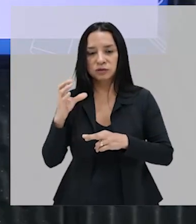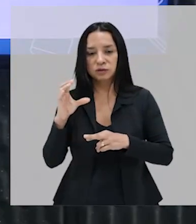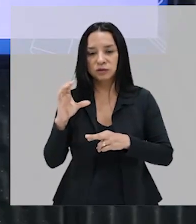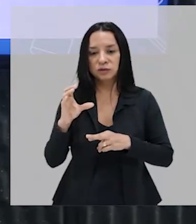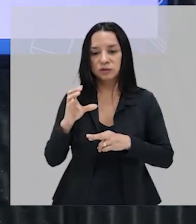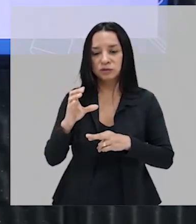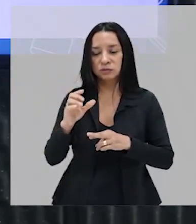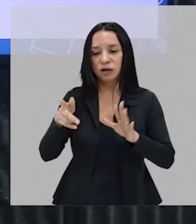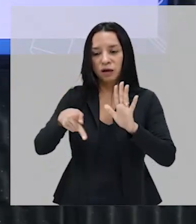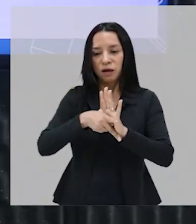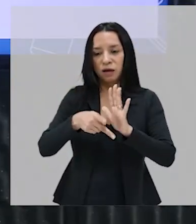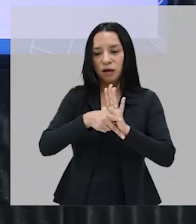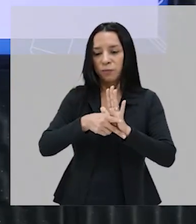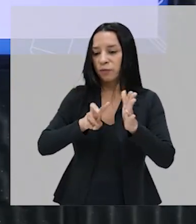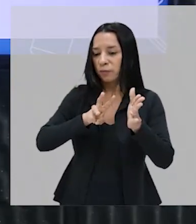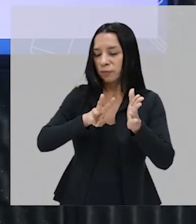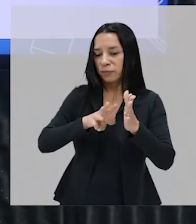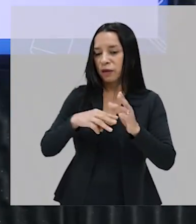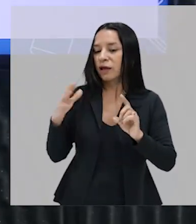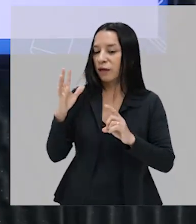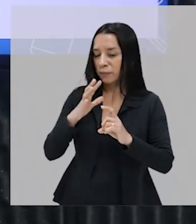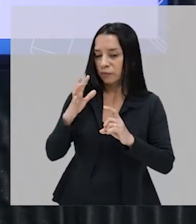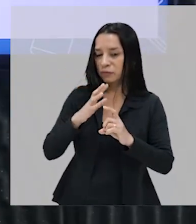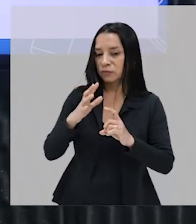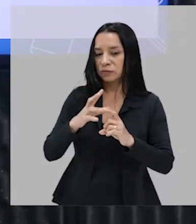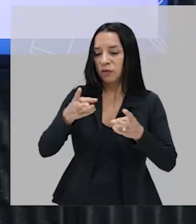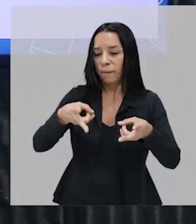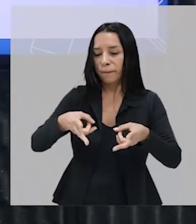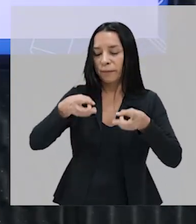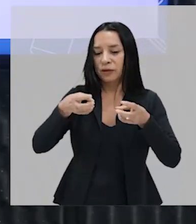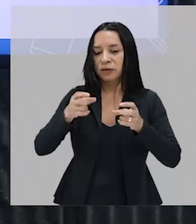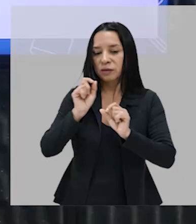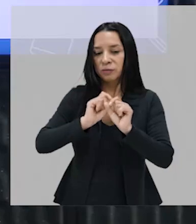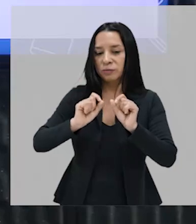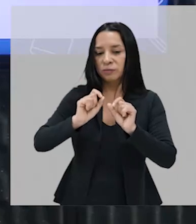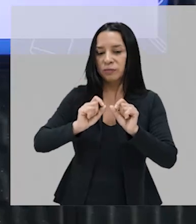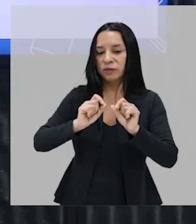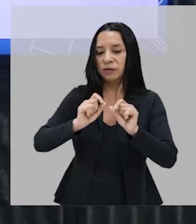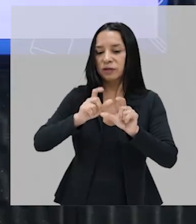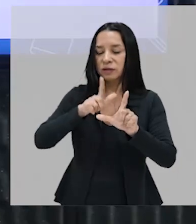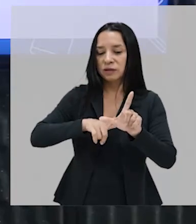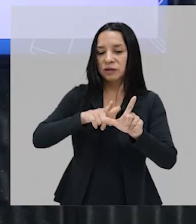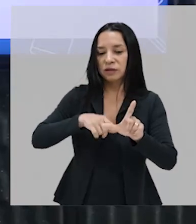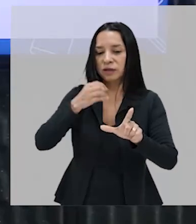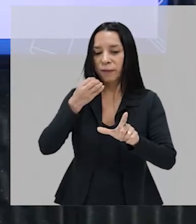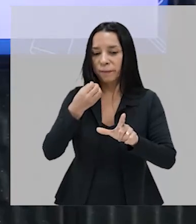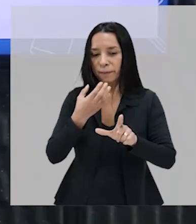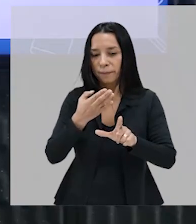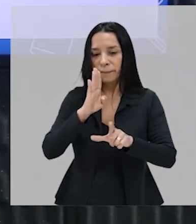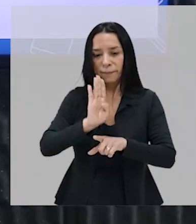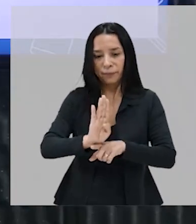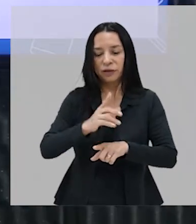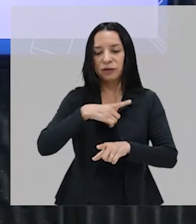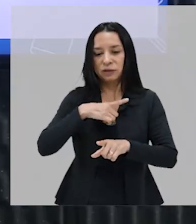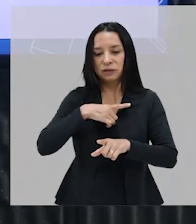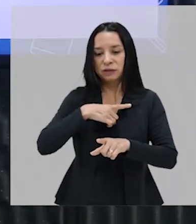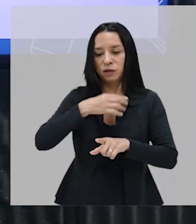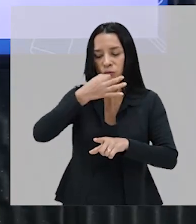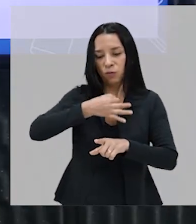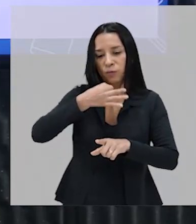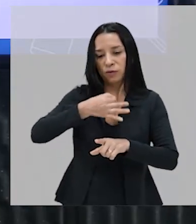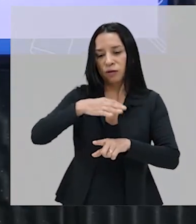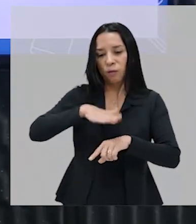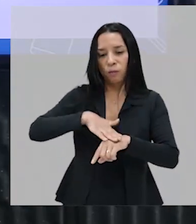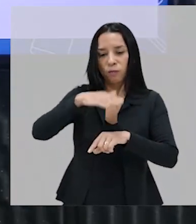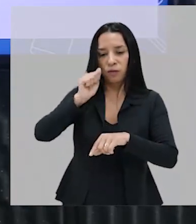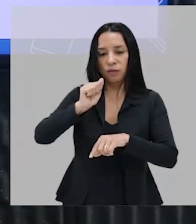própria mitologia, nós vamos aqui perceber que a letra B nos traz uma sugestão bem melhor. Tá? A letra A vai